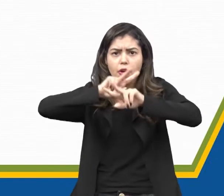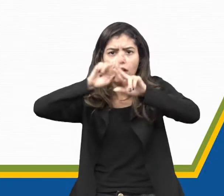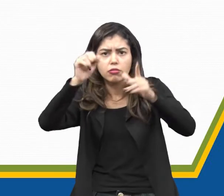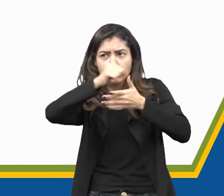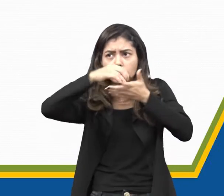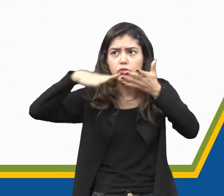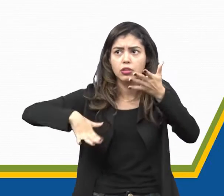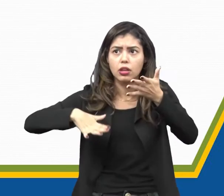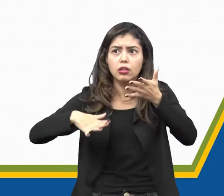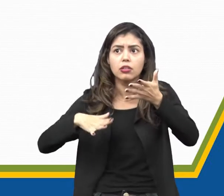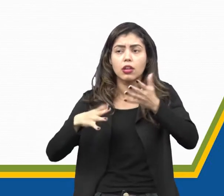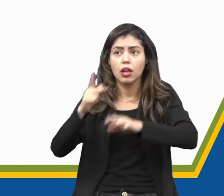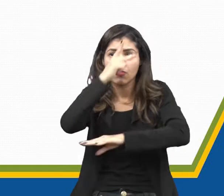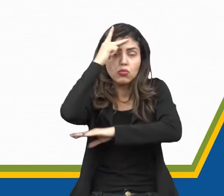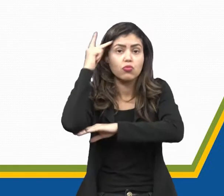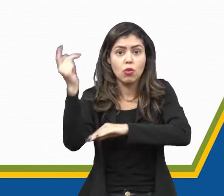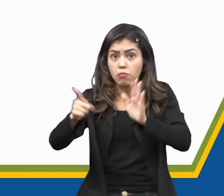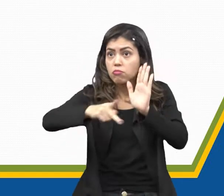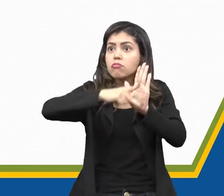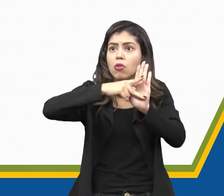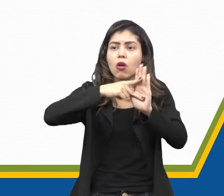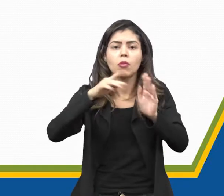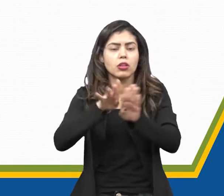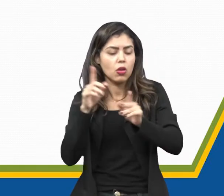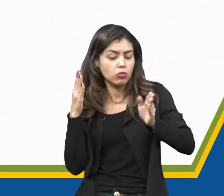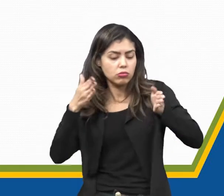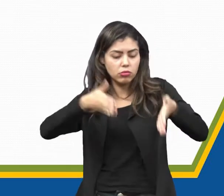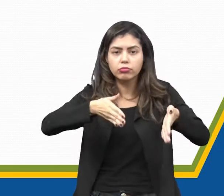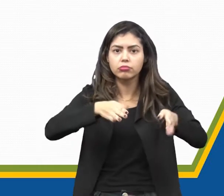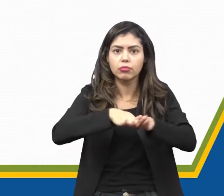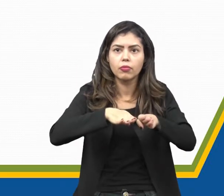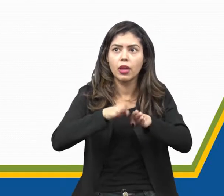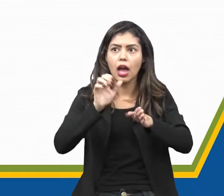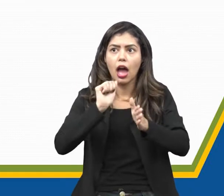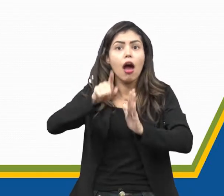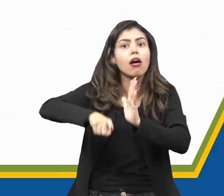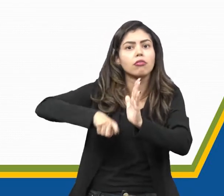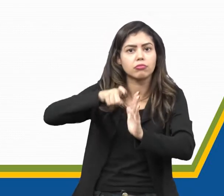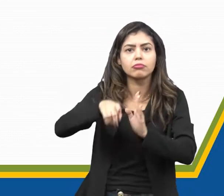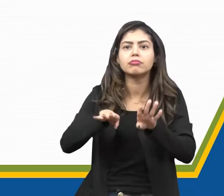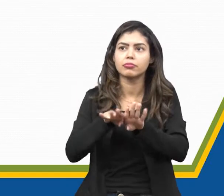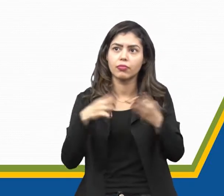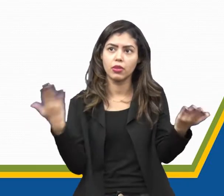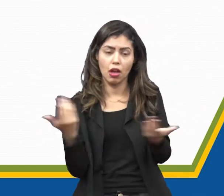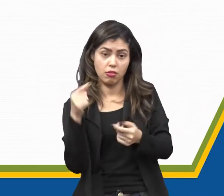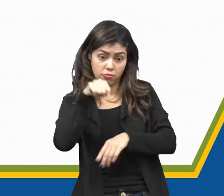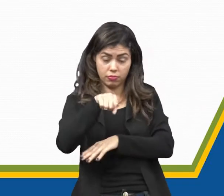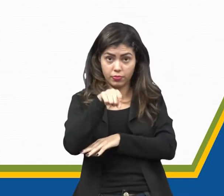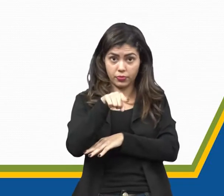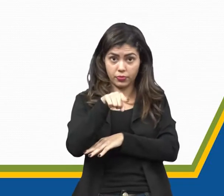atividades interdependentes que tem em seu centro a agropecuária. Aqui, a gente está trabalhando uma agropecuária